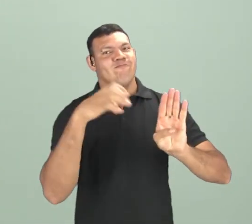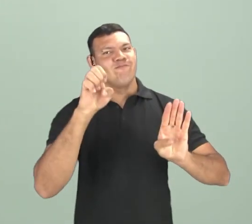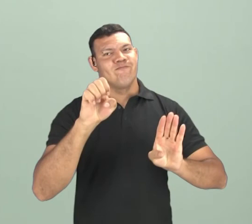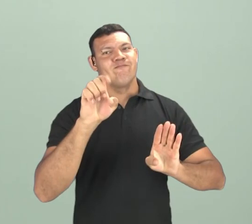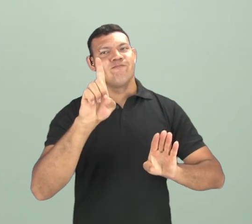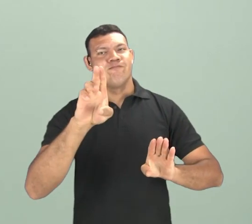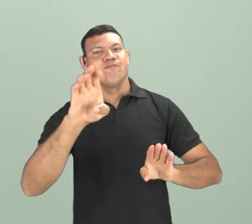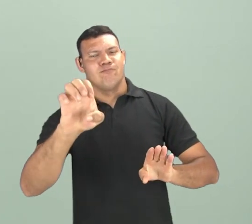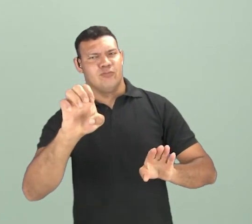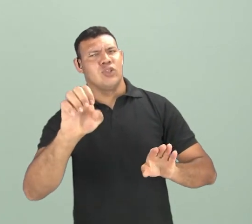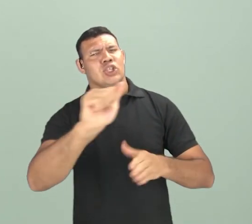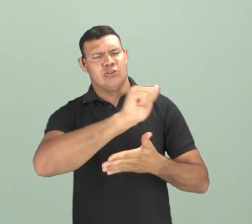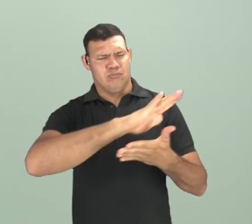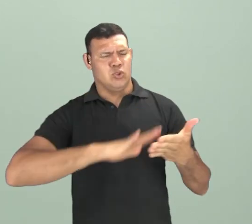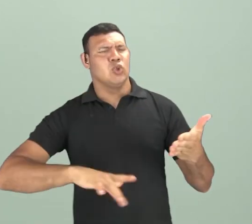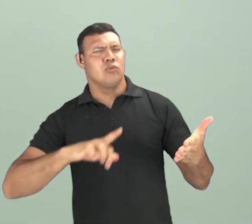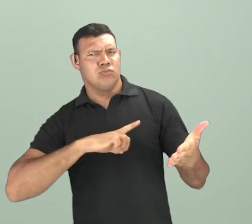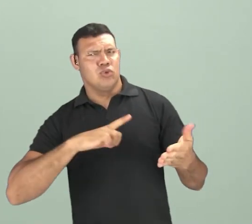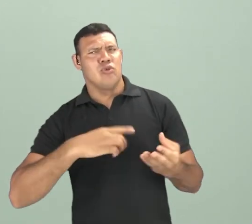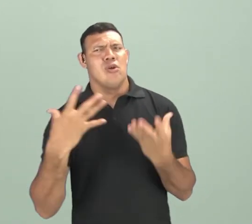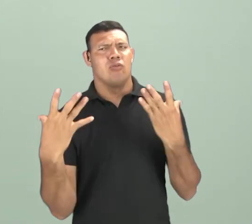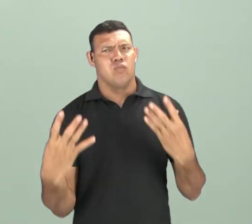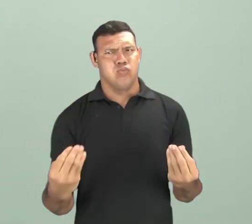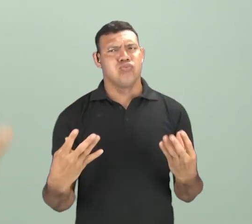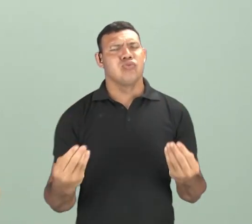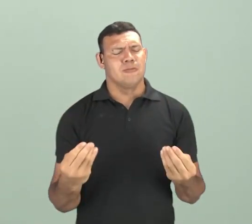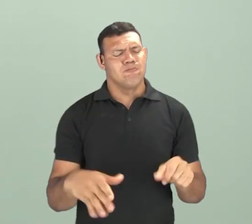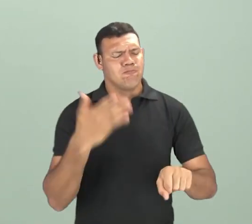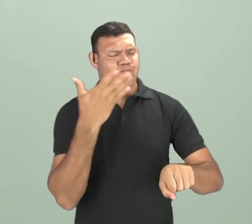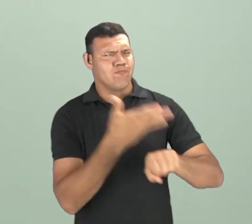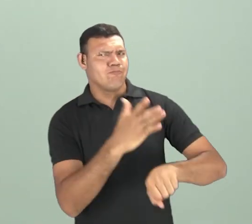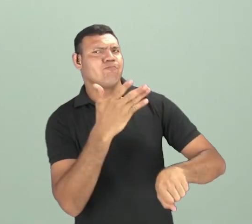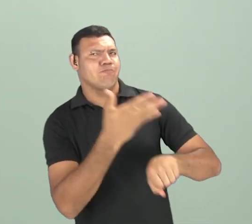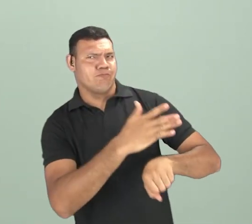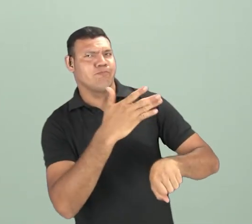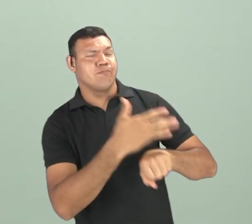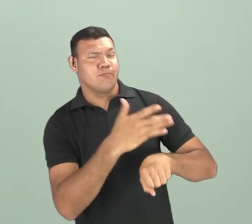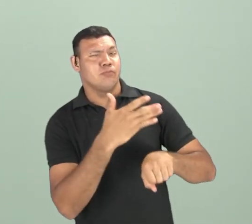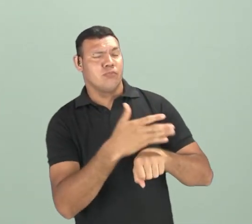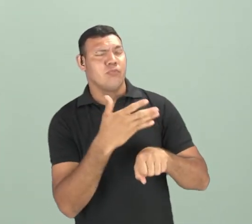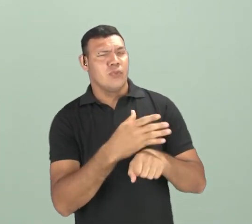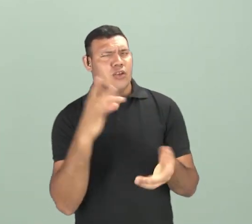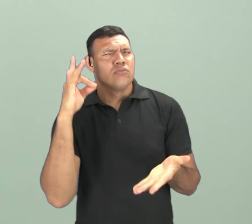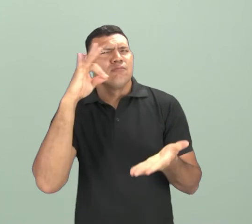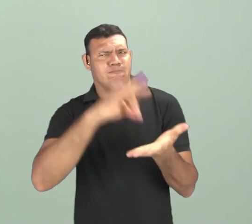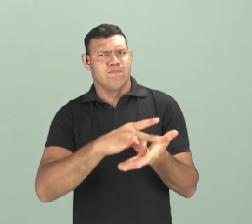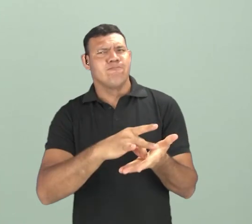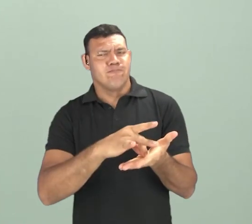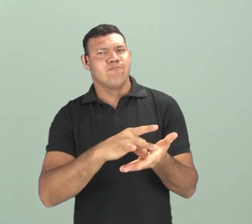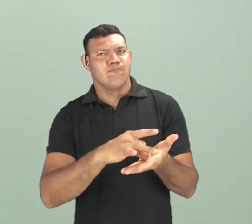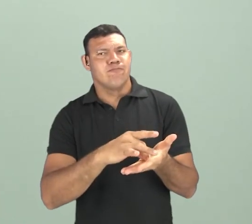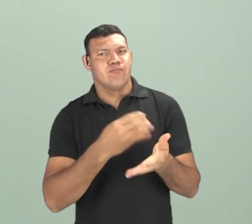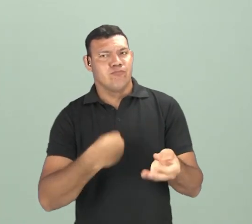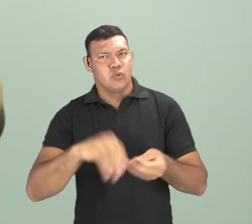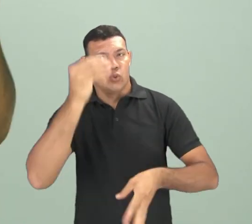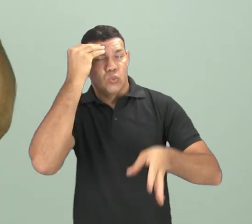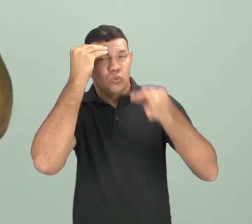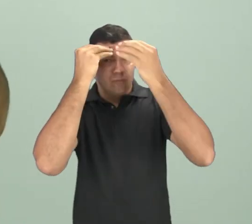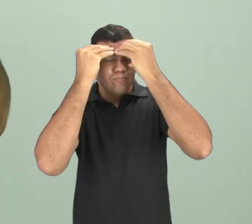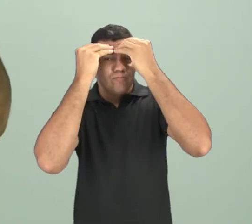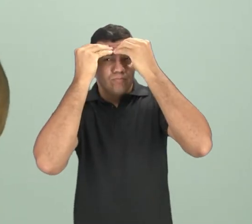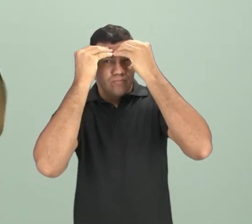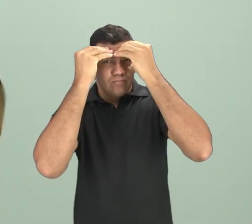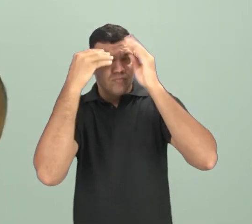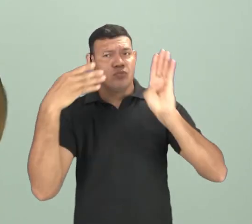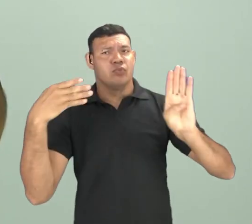fazer mais exercícios a respeito da aula que nós vimos, para que vocês pratiquem realmente o que vocês estão aprendendo. É muito importante, tudo bem? Então